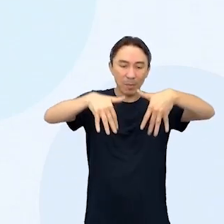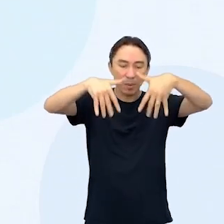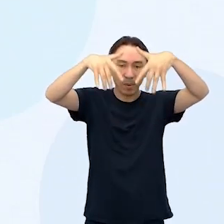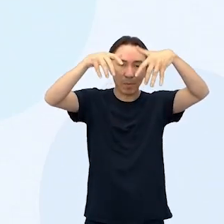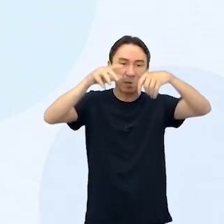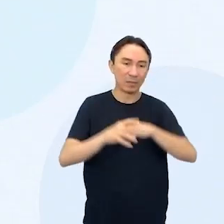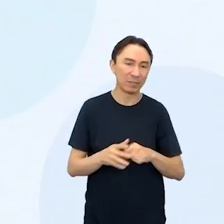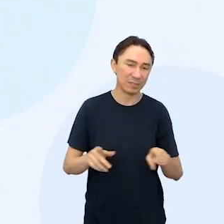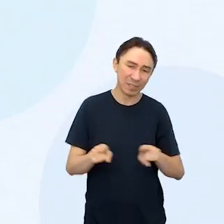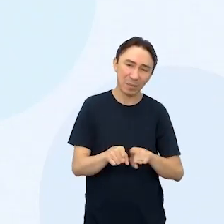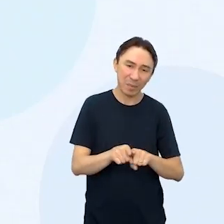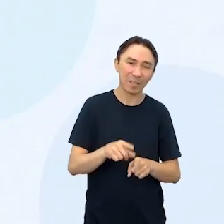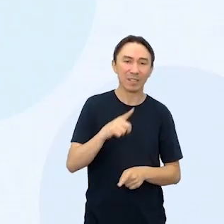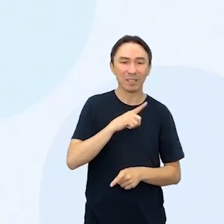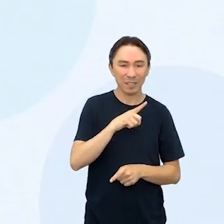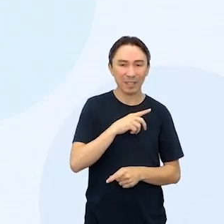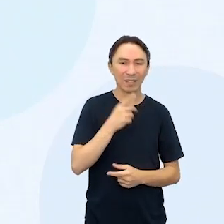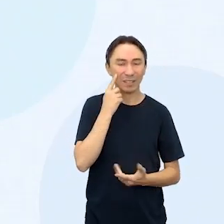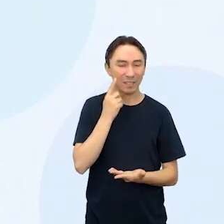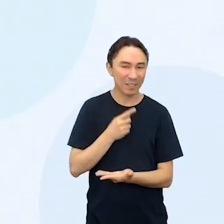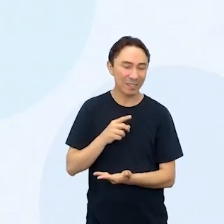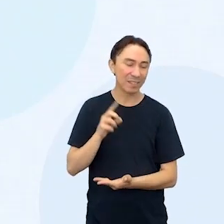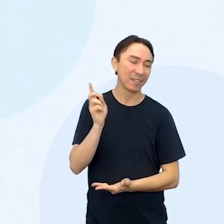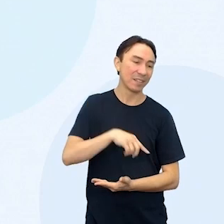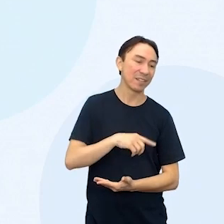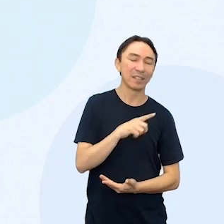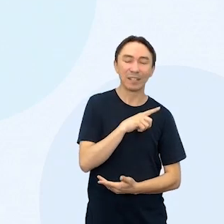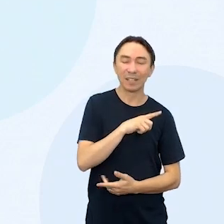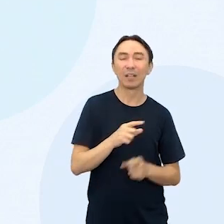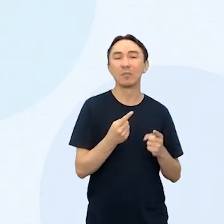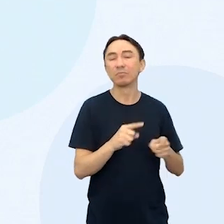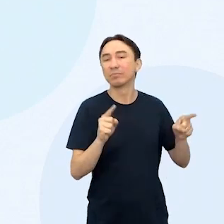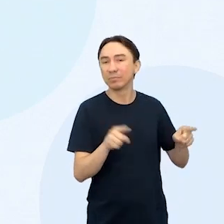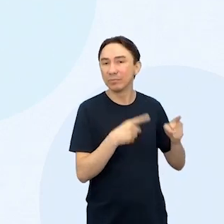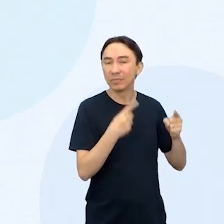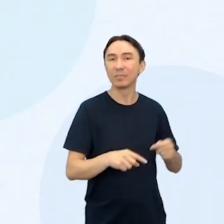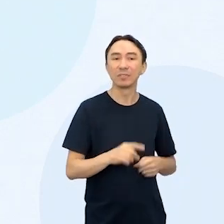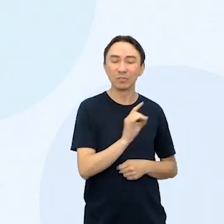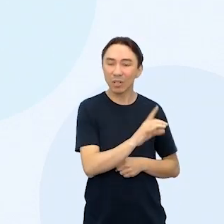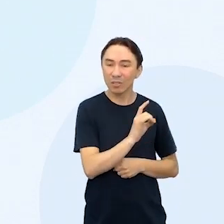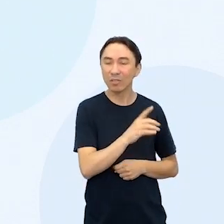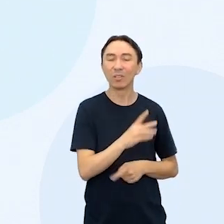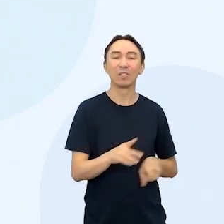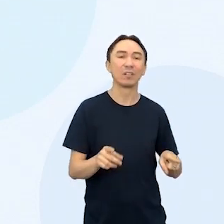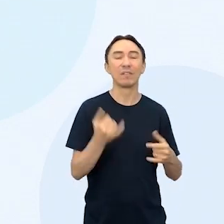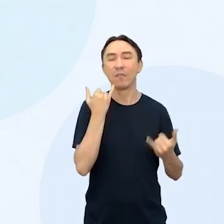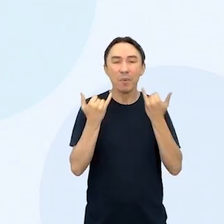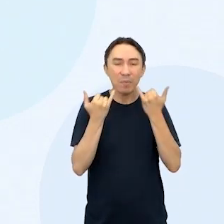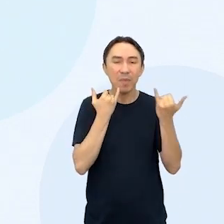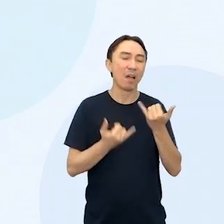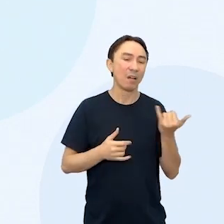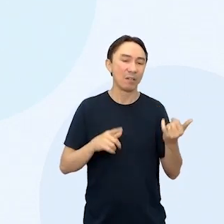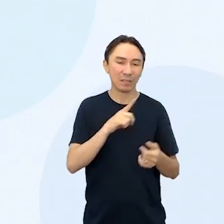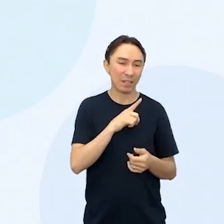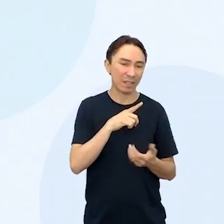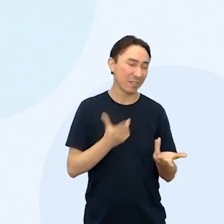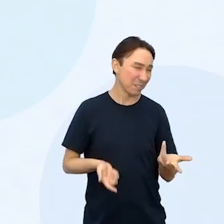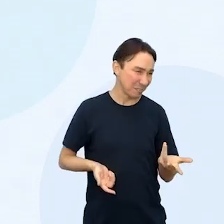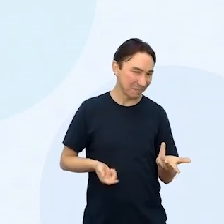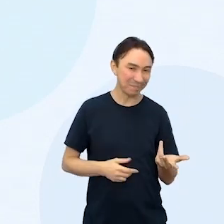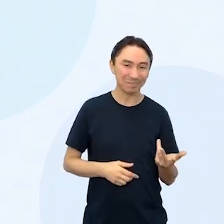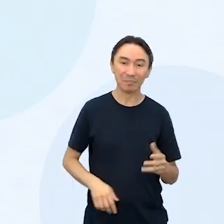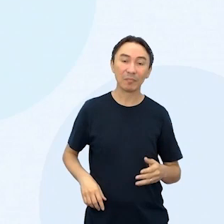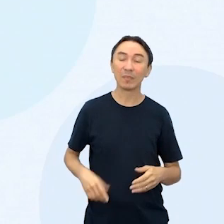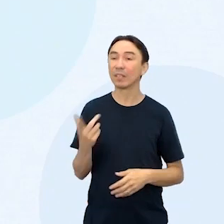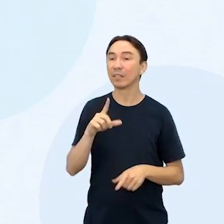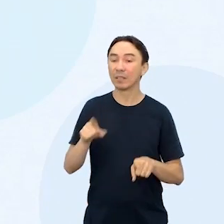do iPhone, que vai lá, traz a música para você, coloca a música, traz informações da internet. Projetos